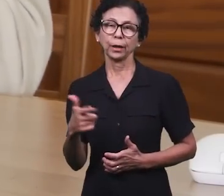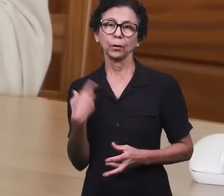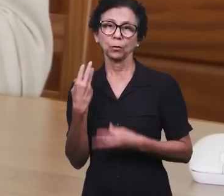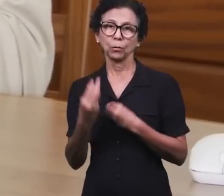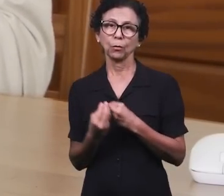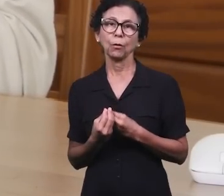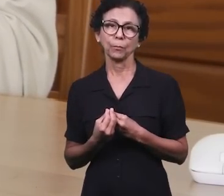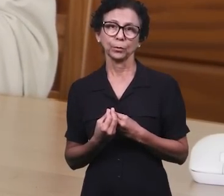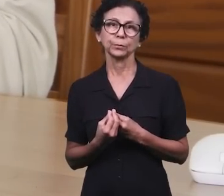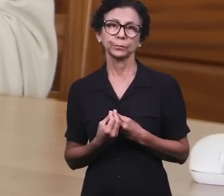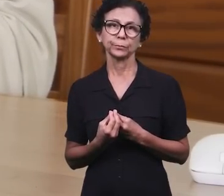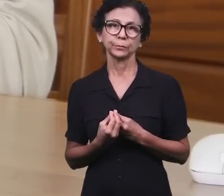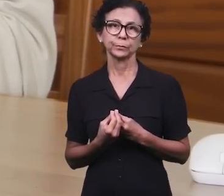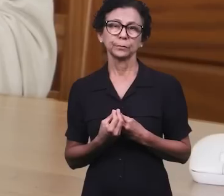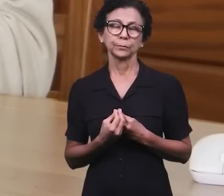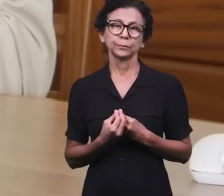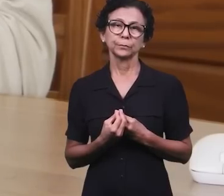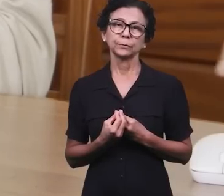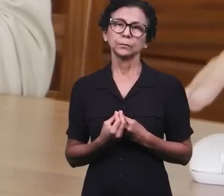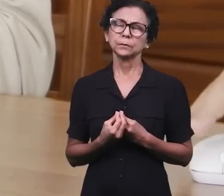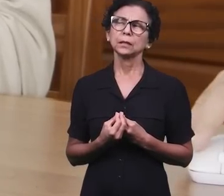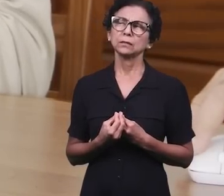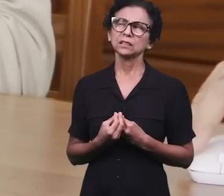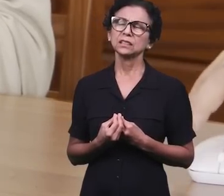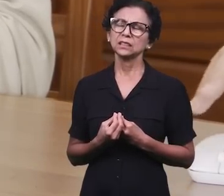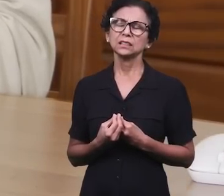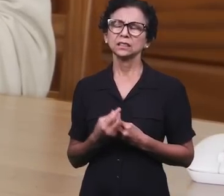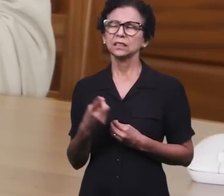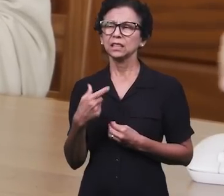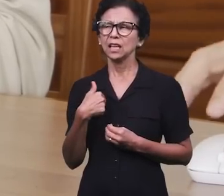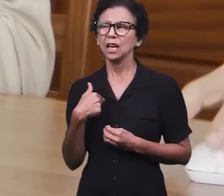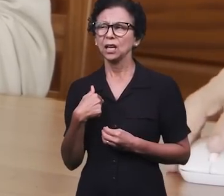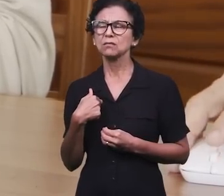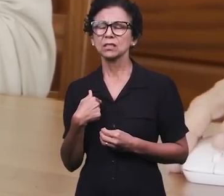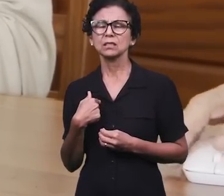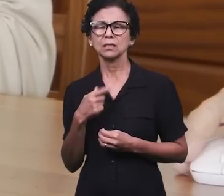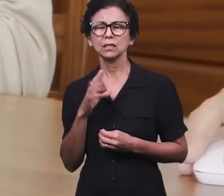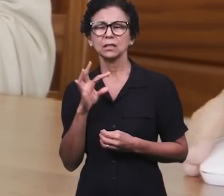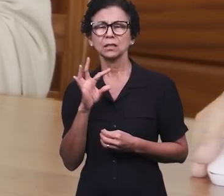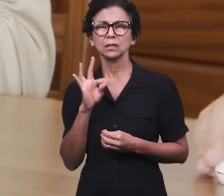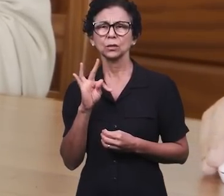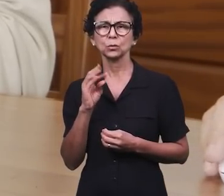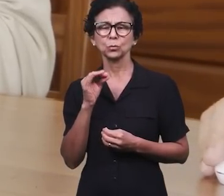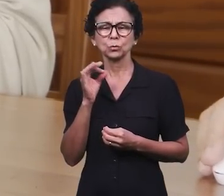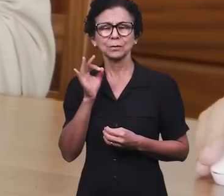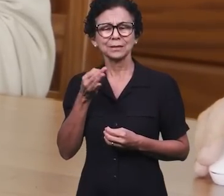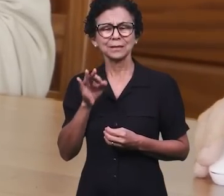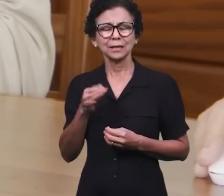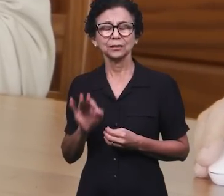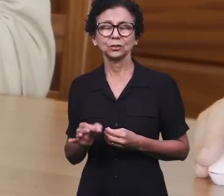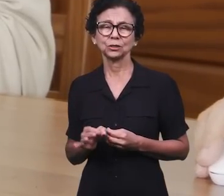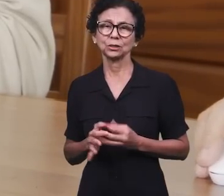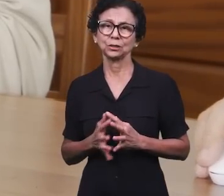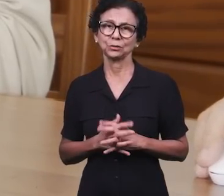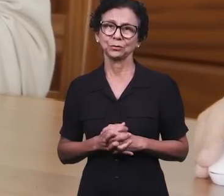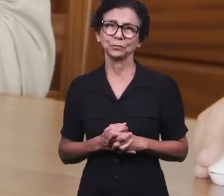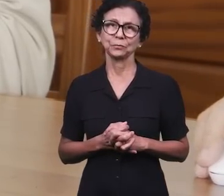vai ser transmitida. Então o que acontece? Você fez isso, não fez? Não, fiz tudo certinho, mas não estou entendendo. Não. A palavra de Deus diz o